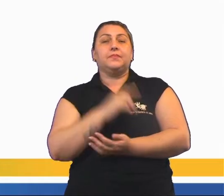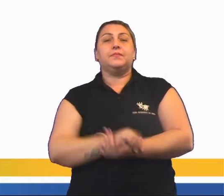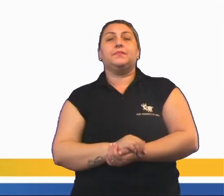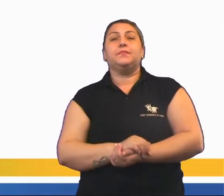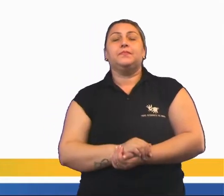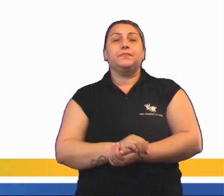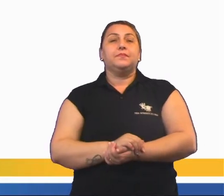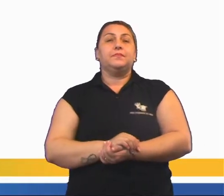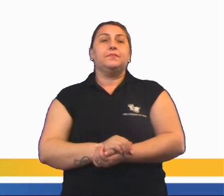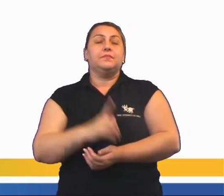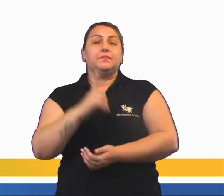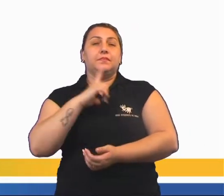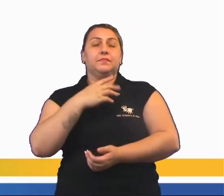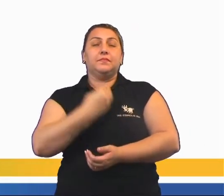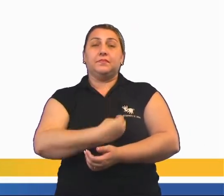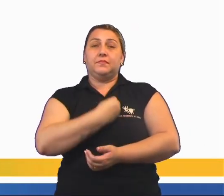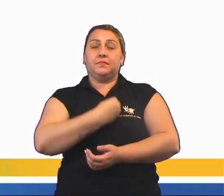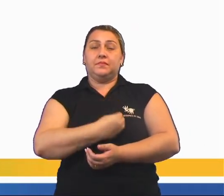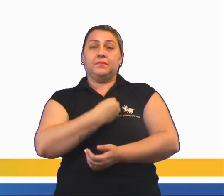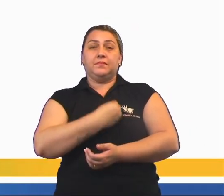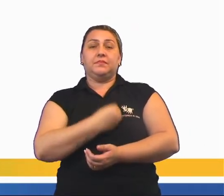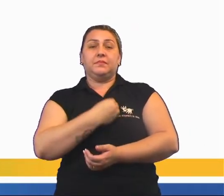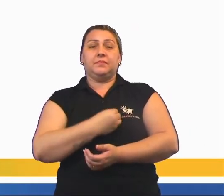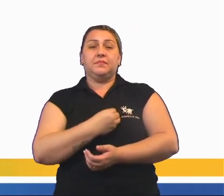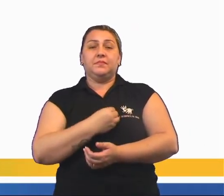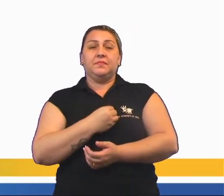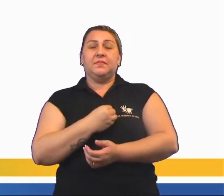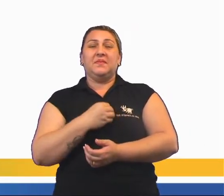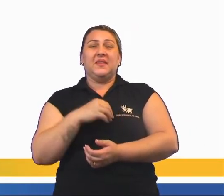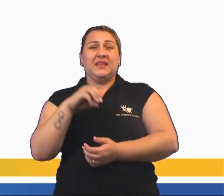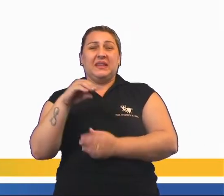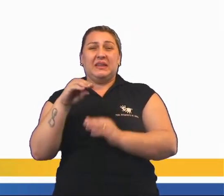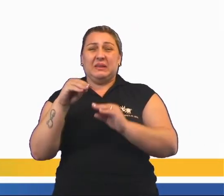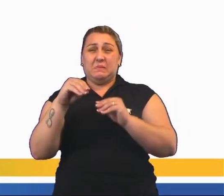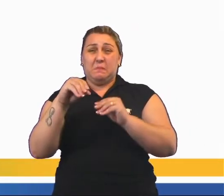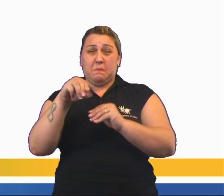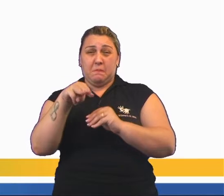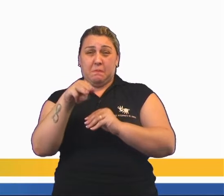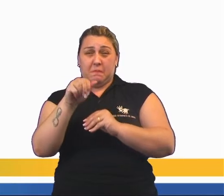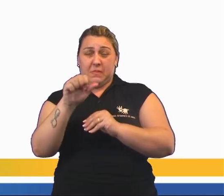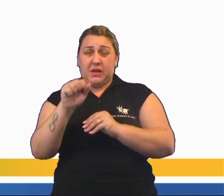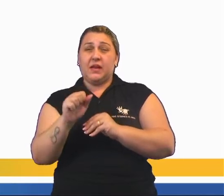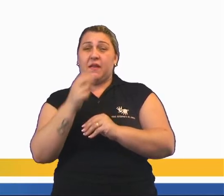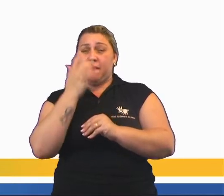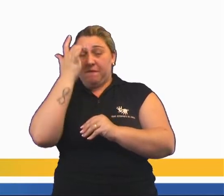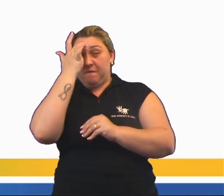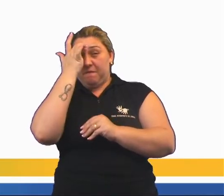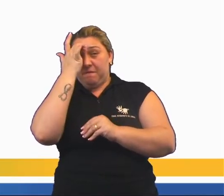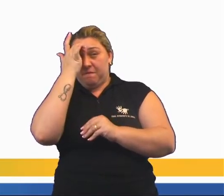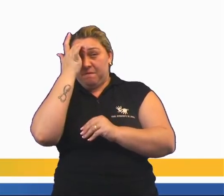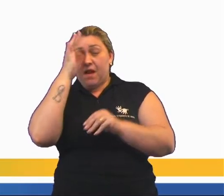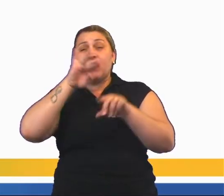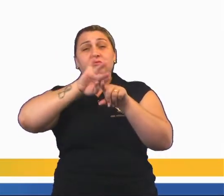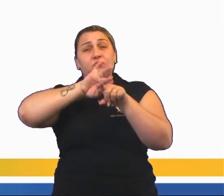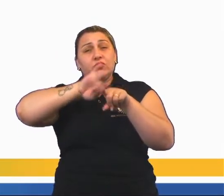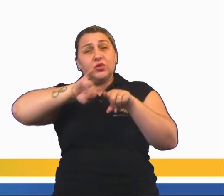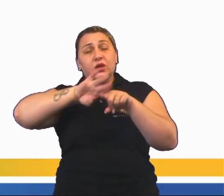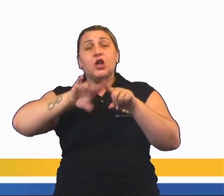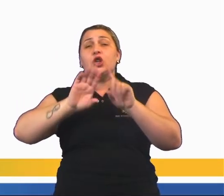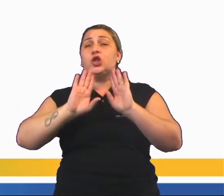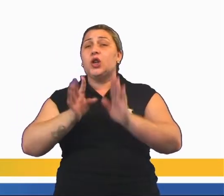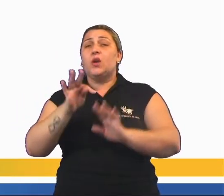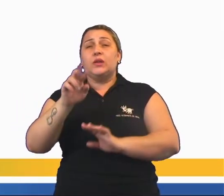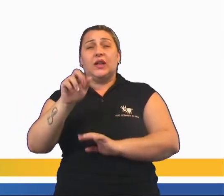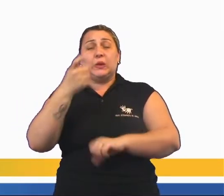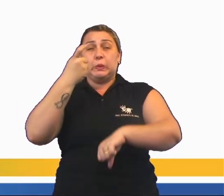bacteriana, ela vai ter a presença dessa massa mole e de fácil remoção. Já o tártaro, ele é uma